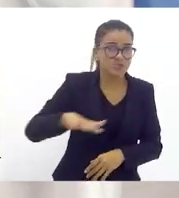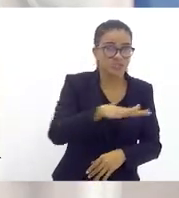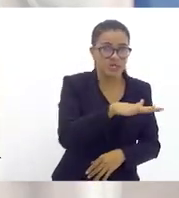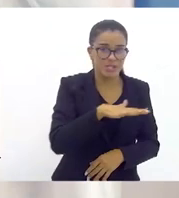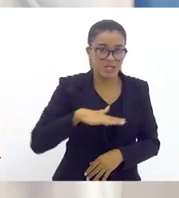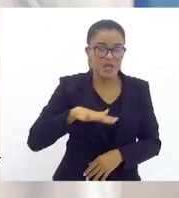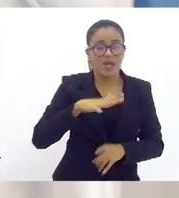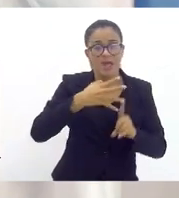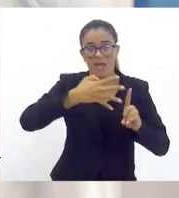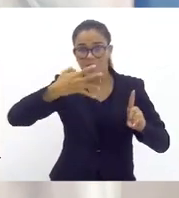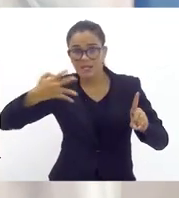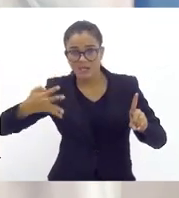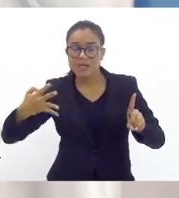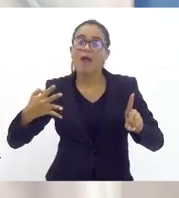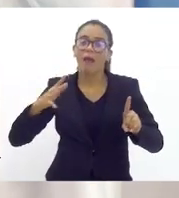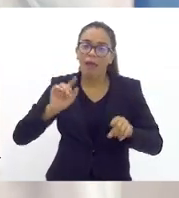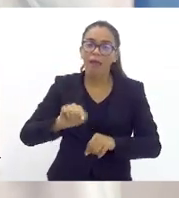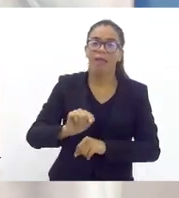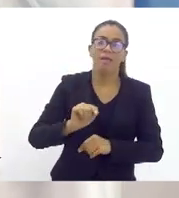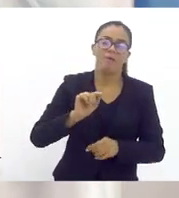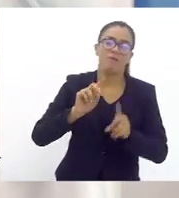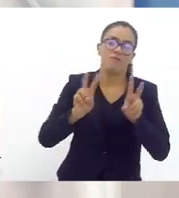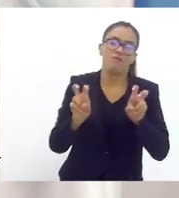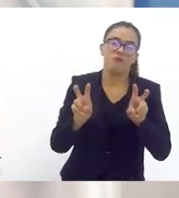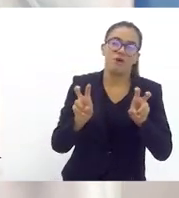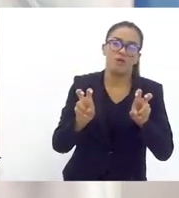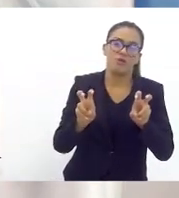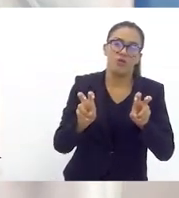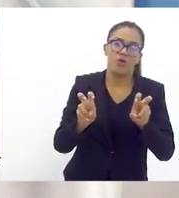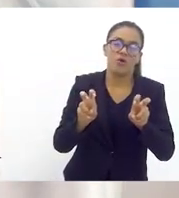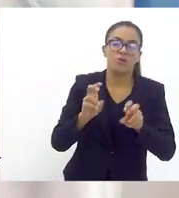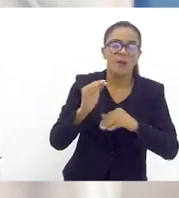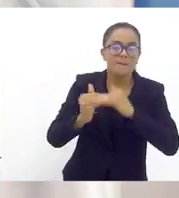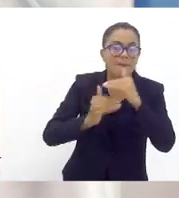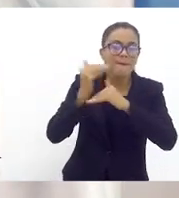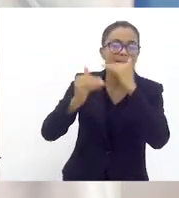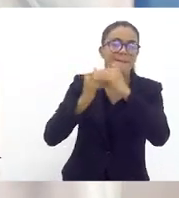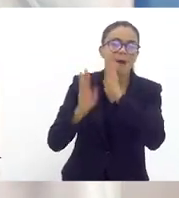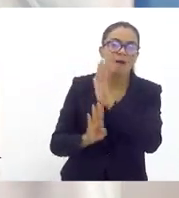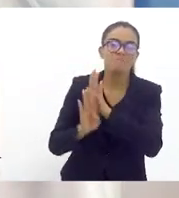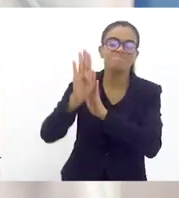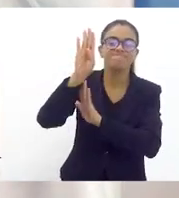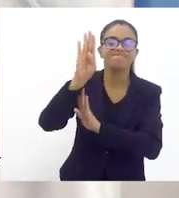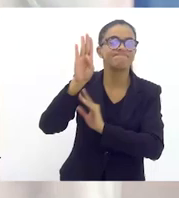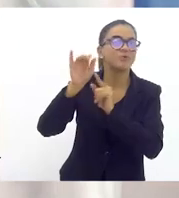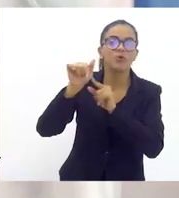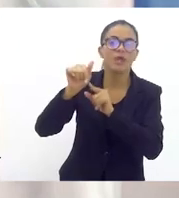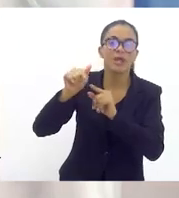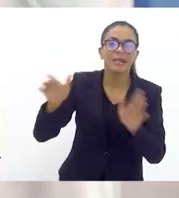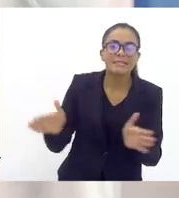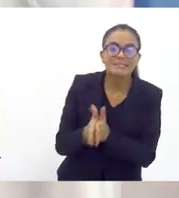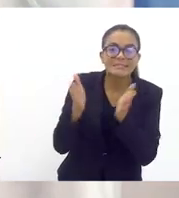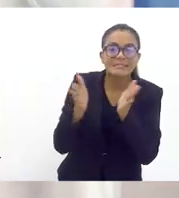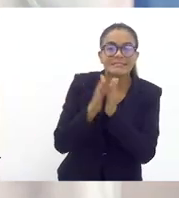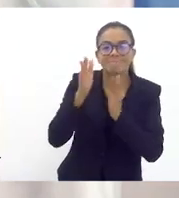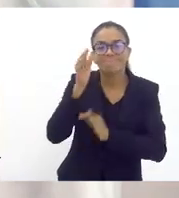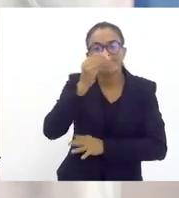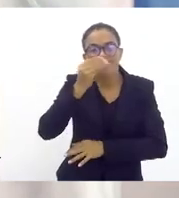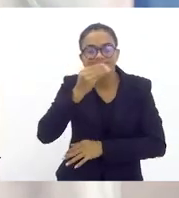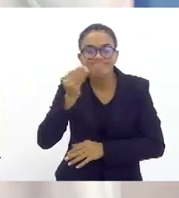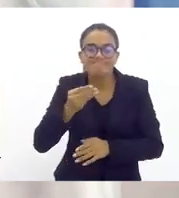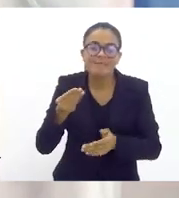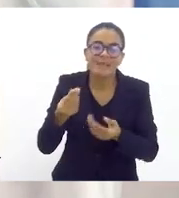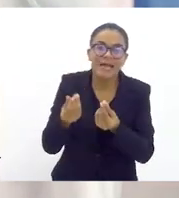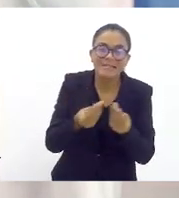pessoa LGBTQIA+, é um fator de aumento da precarização das relações de trabalho,